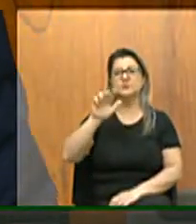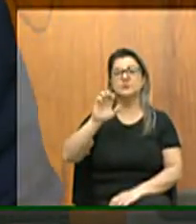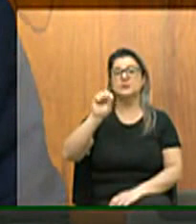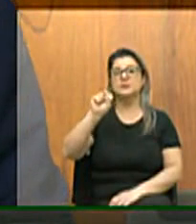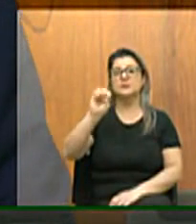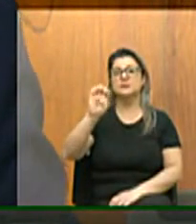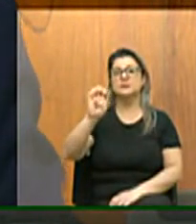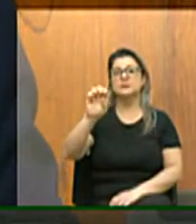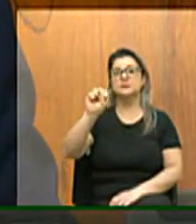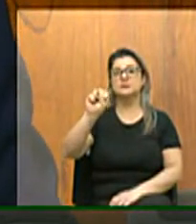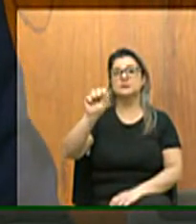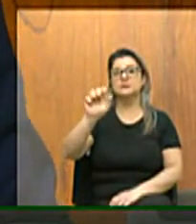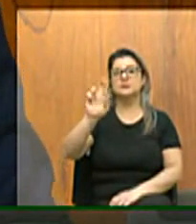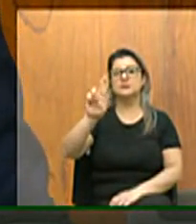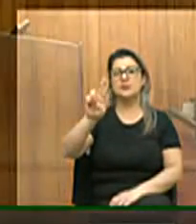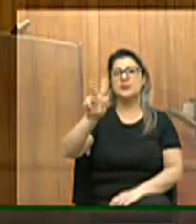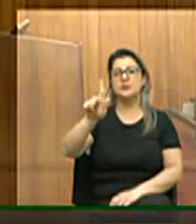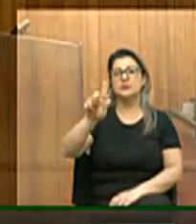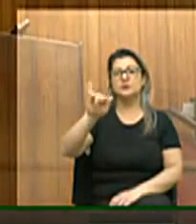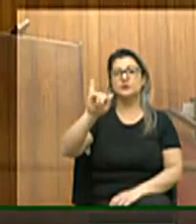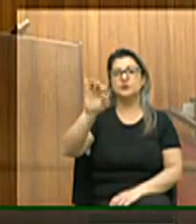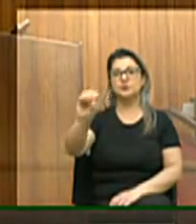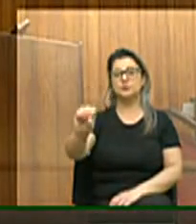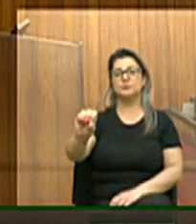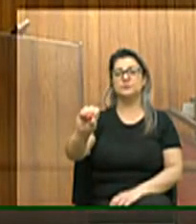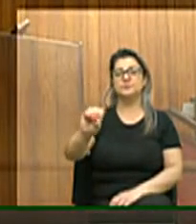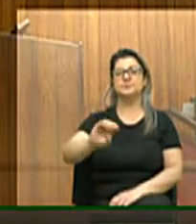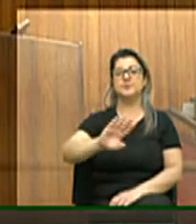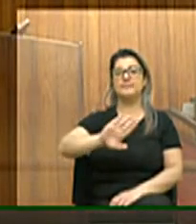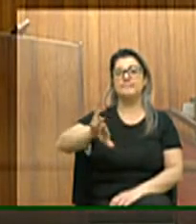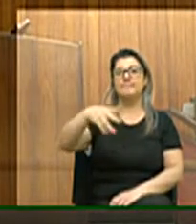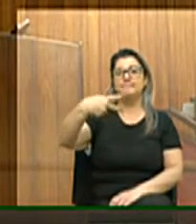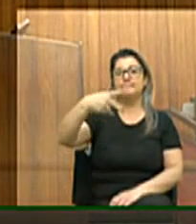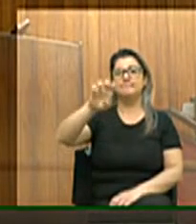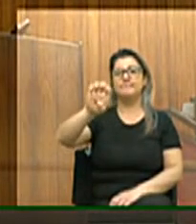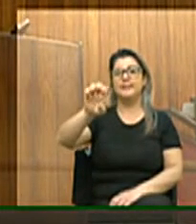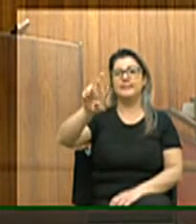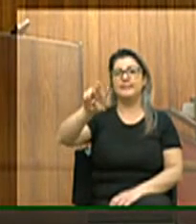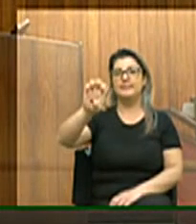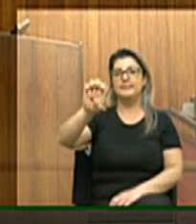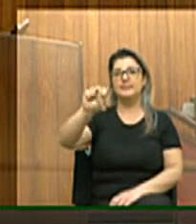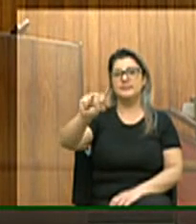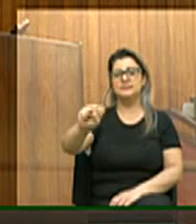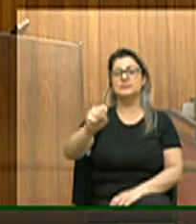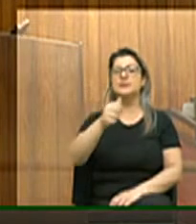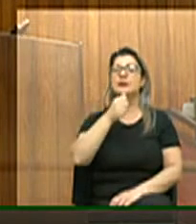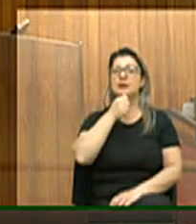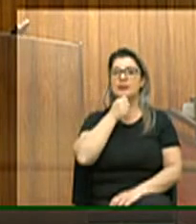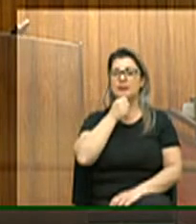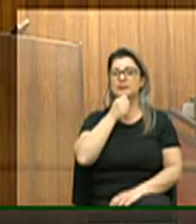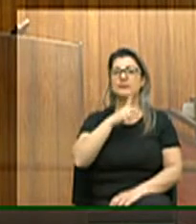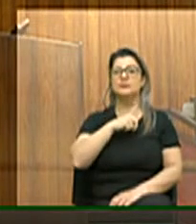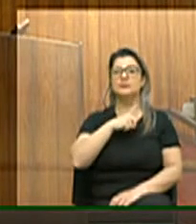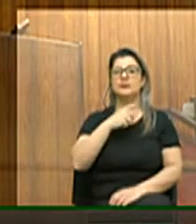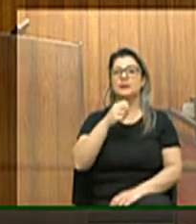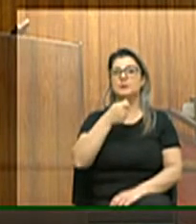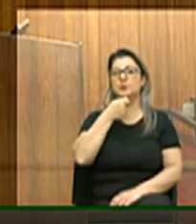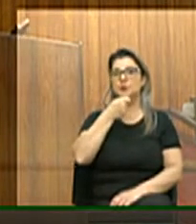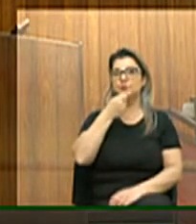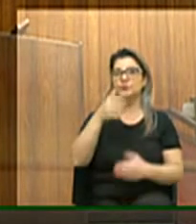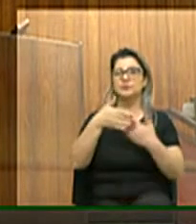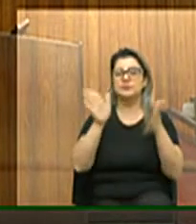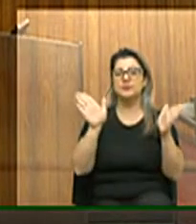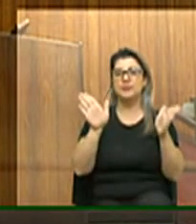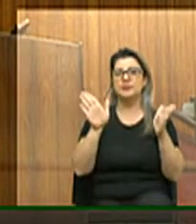Dando sequência à nossa ordem do dia, nós temos microfones abertos, por gentileza. Microfones